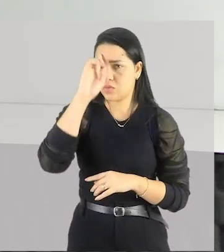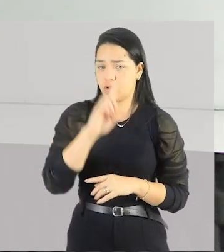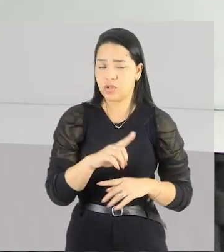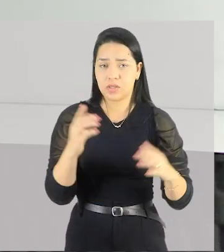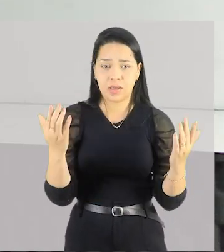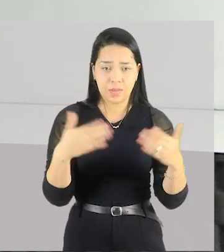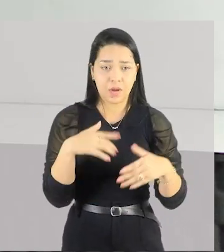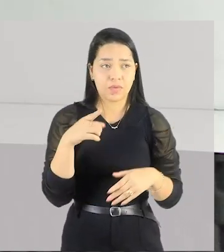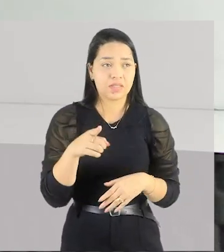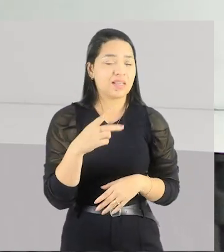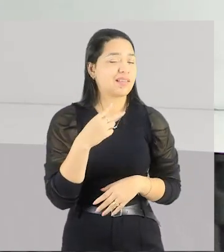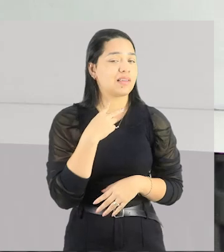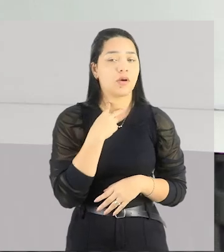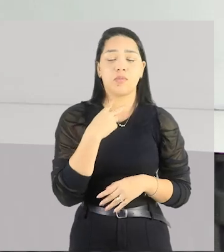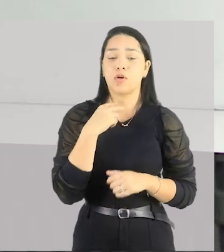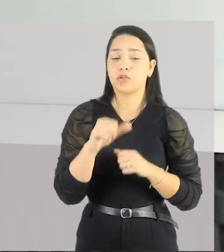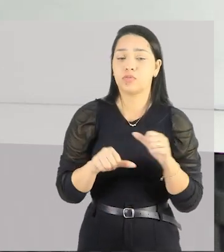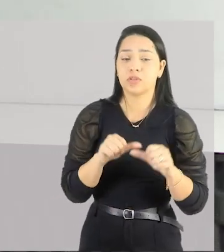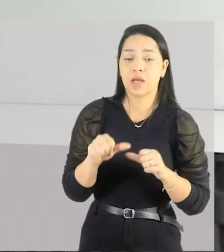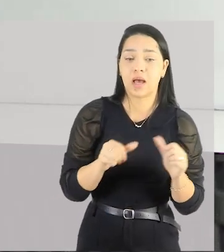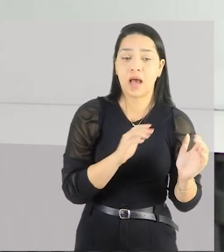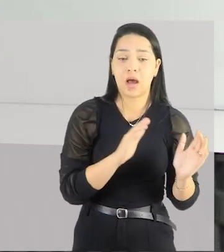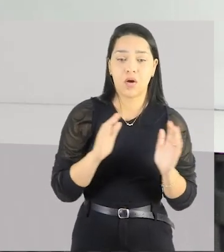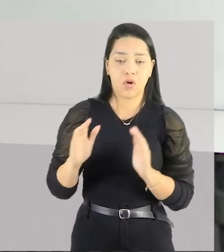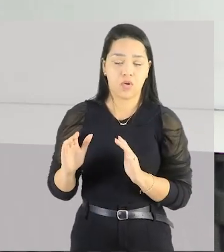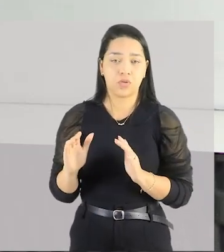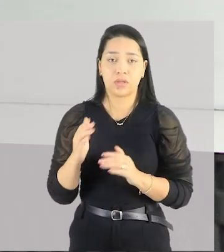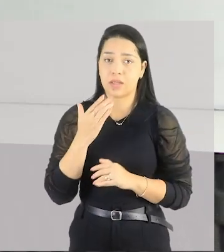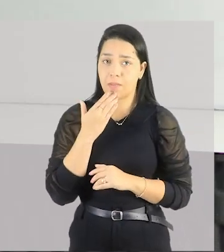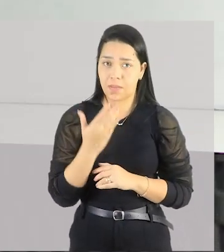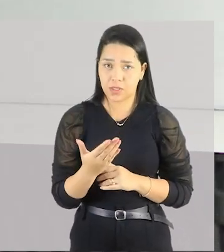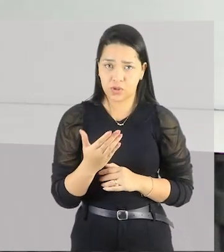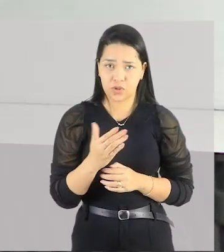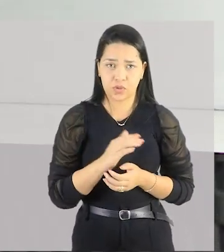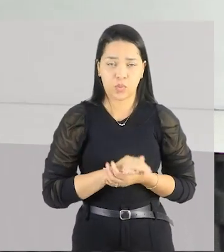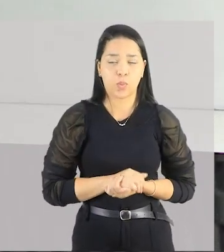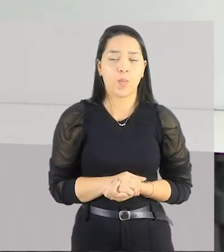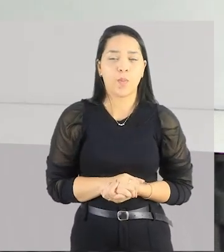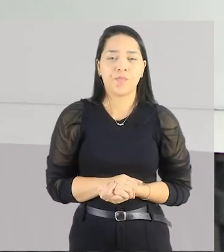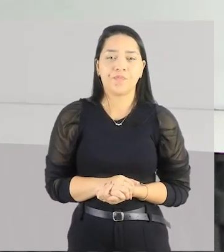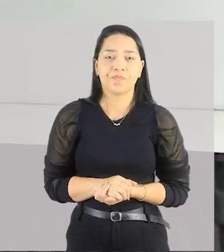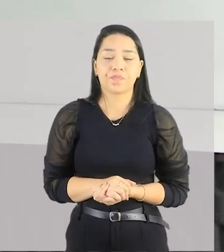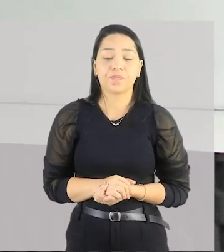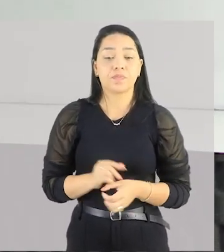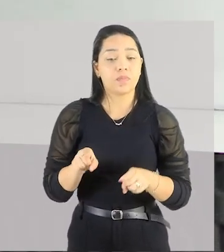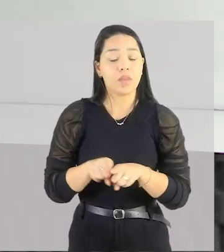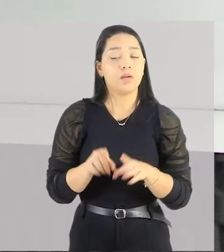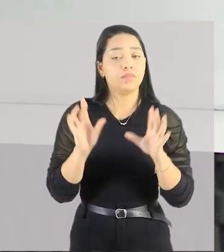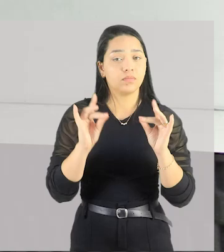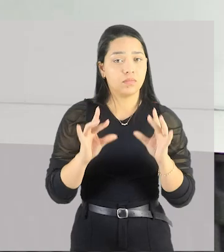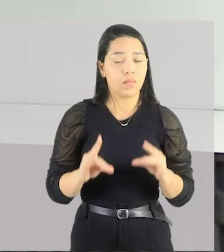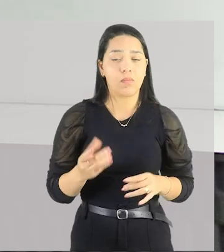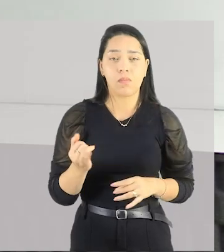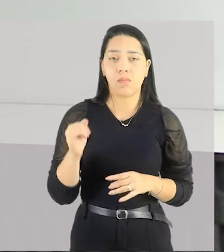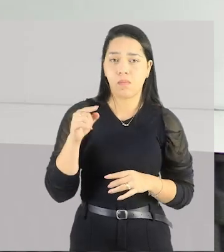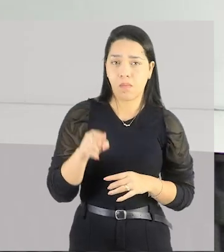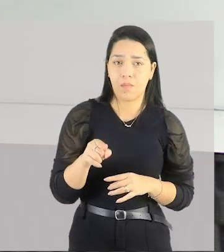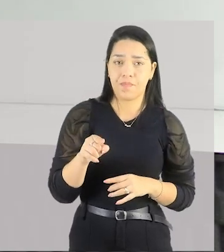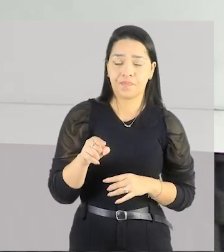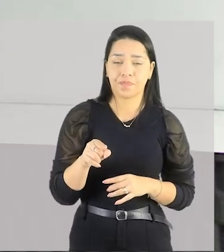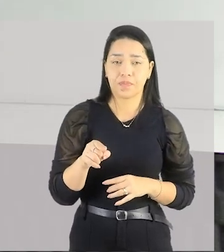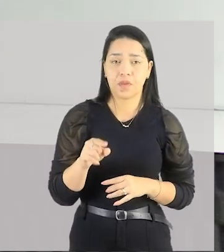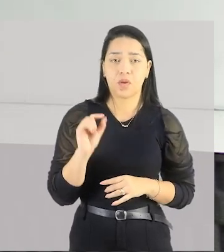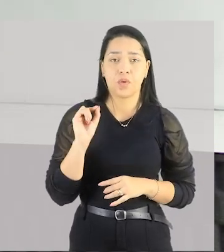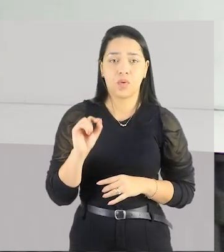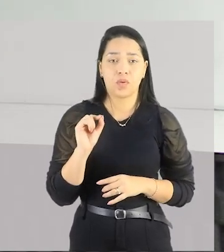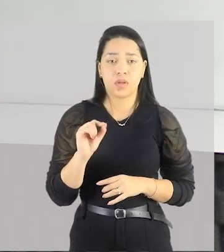prova, você não pode mudar a ordem com que ele está pedindo. Tranquilo? E detalhe, turma, se você tivesse, olha só,